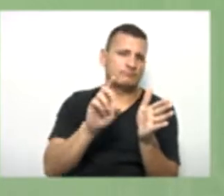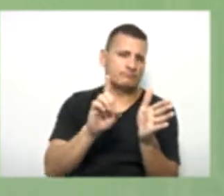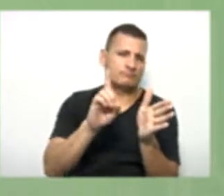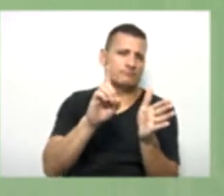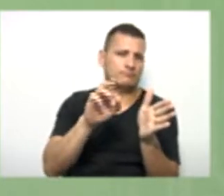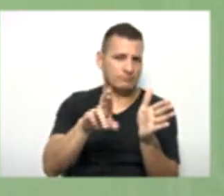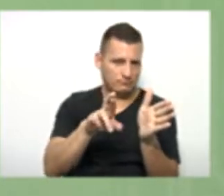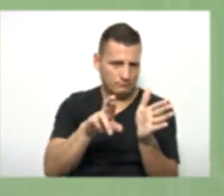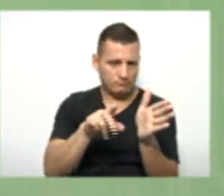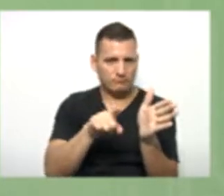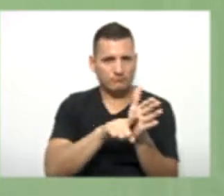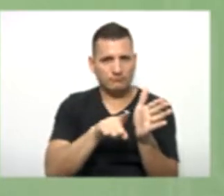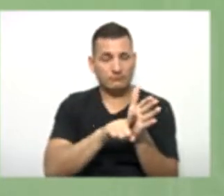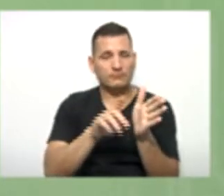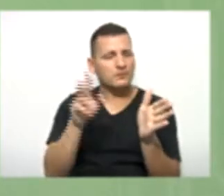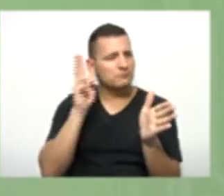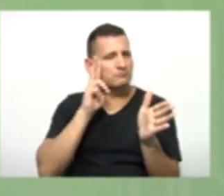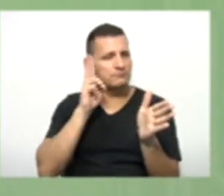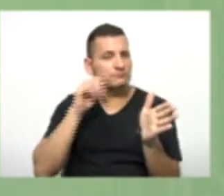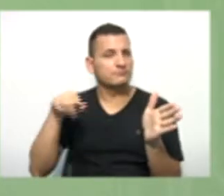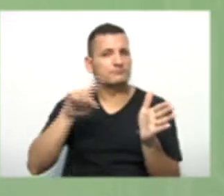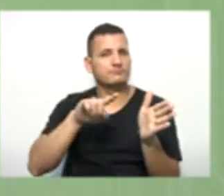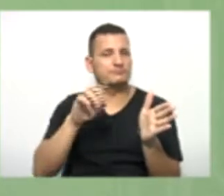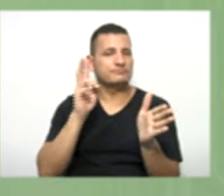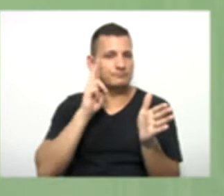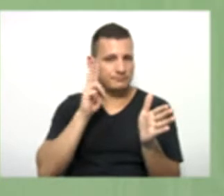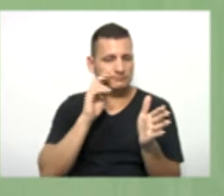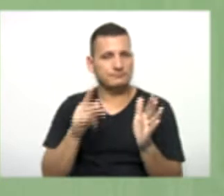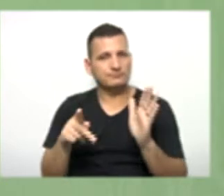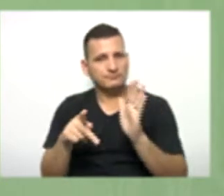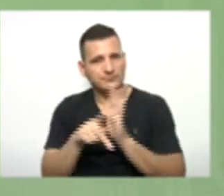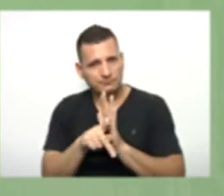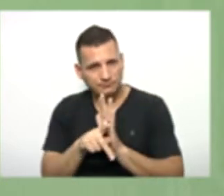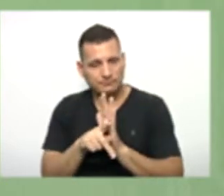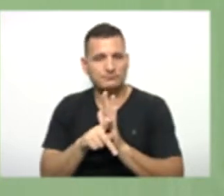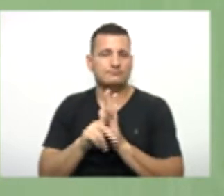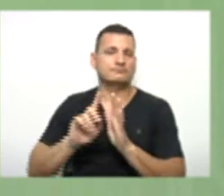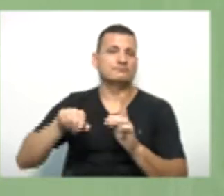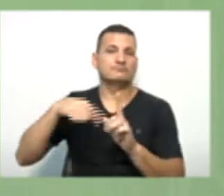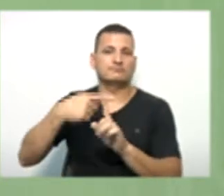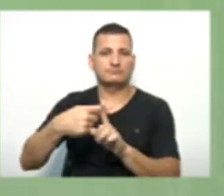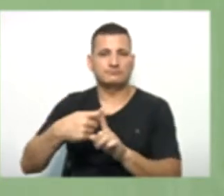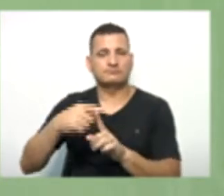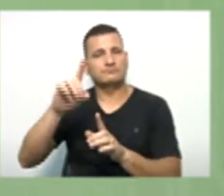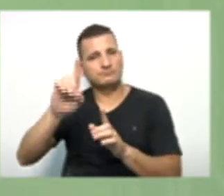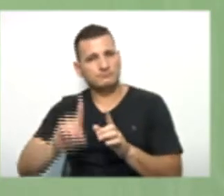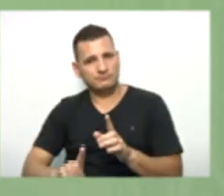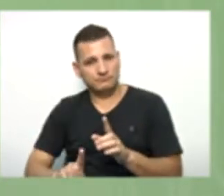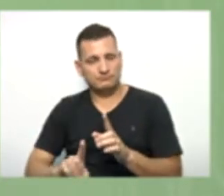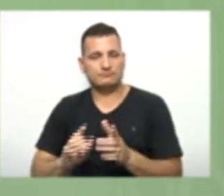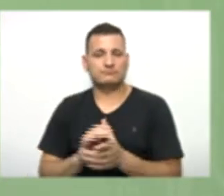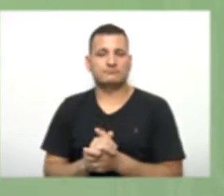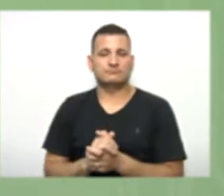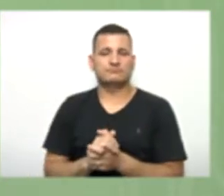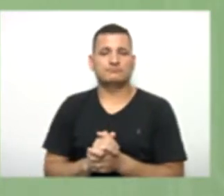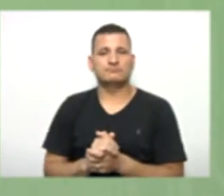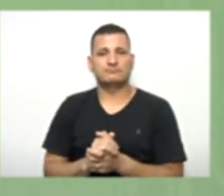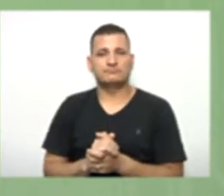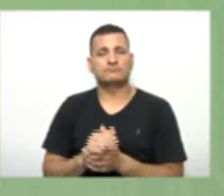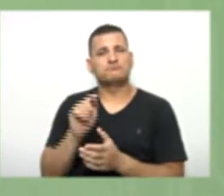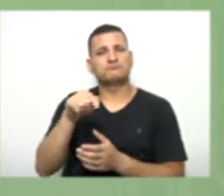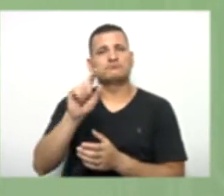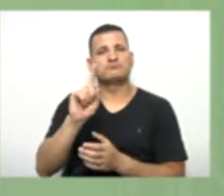contas do ativo? Lembrando, bens mais direitos. e serão dispostas do